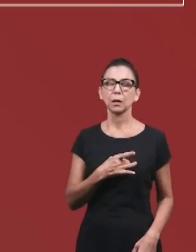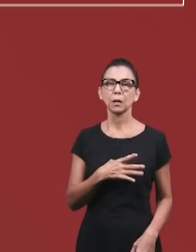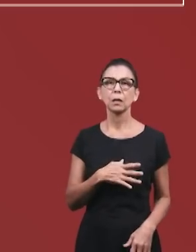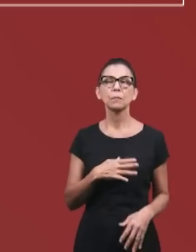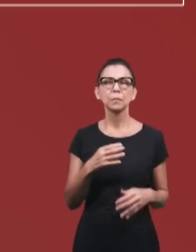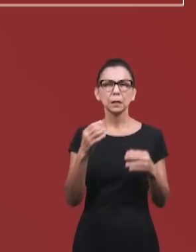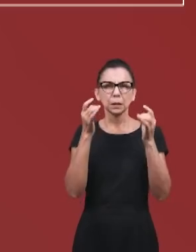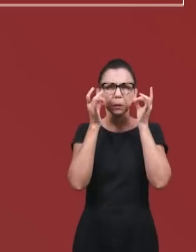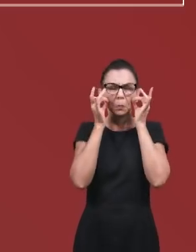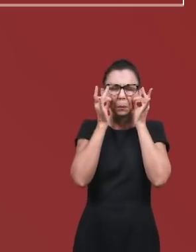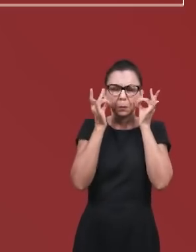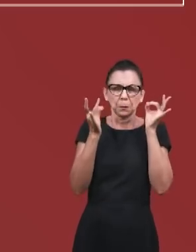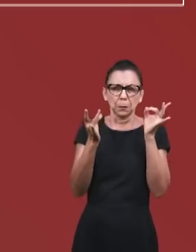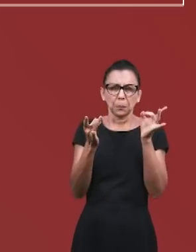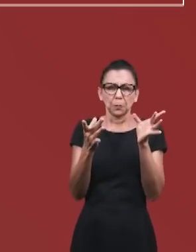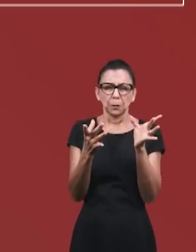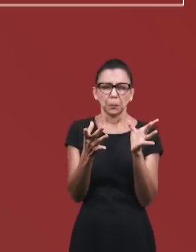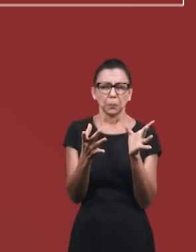aflições, minha dor,